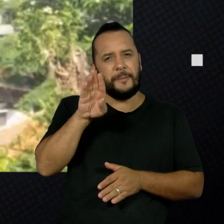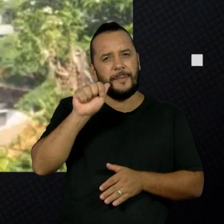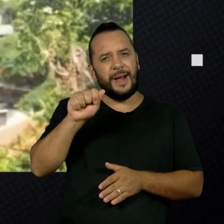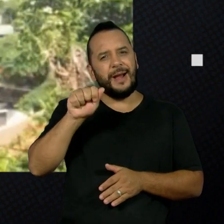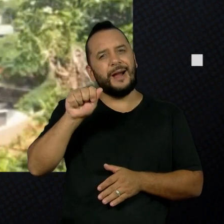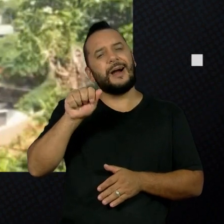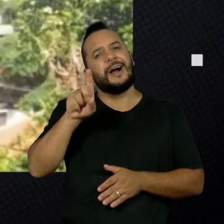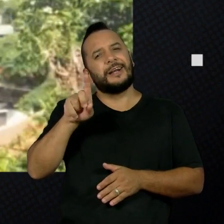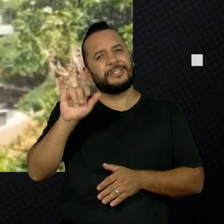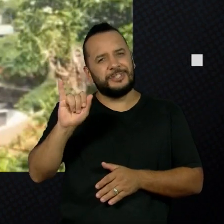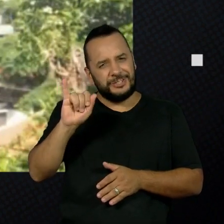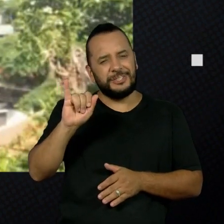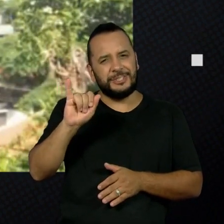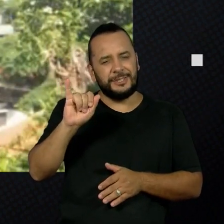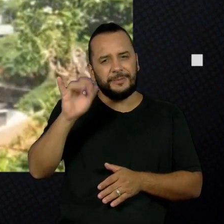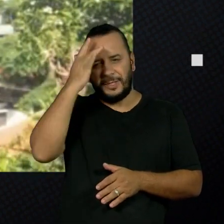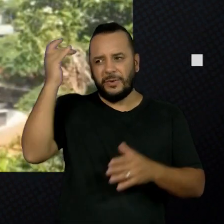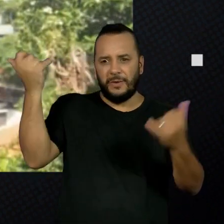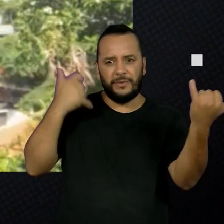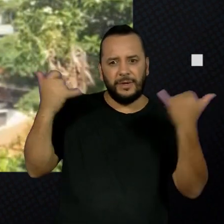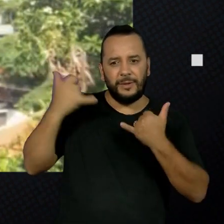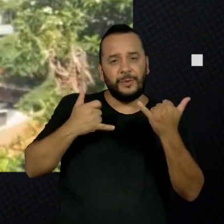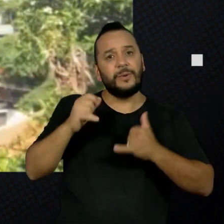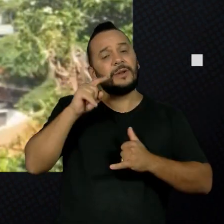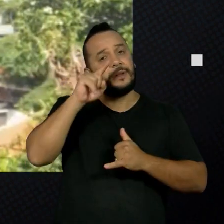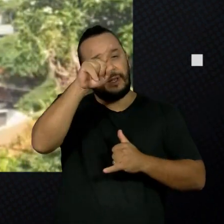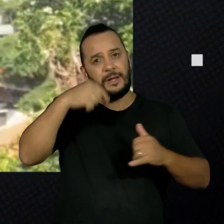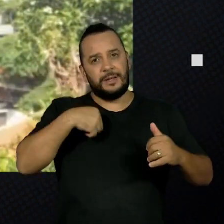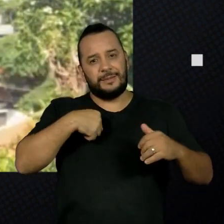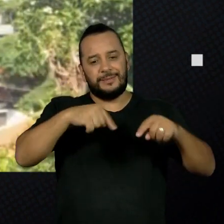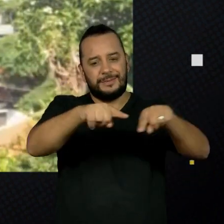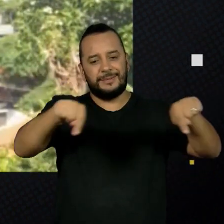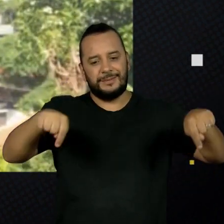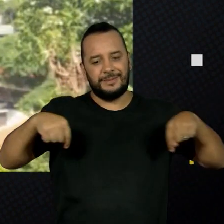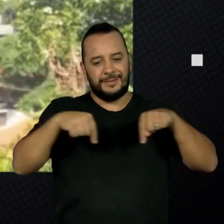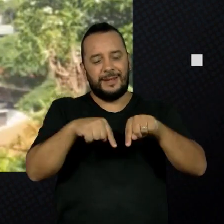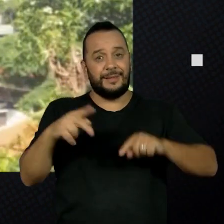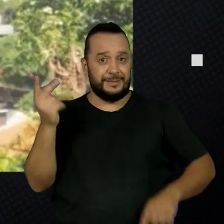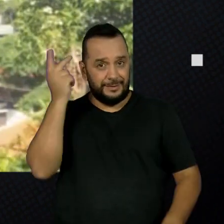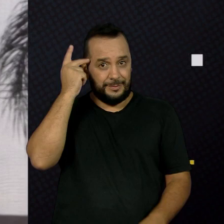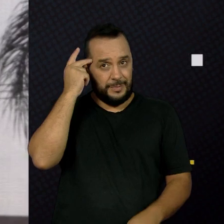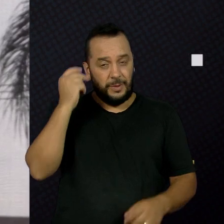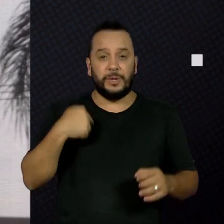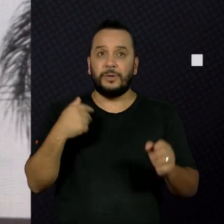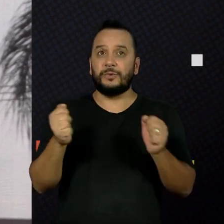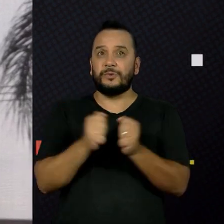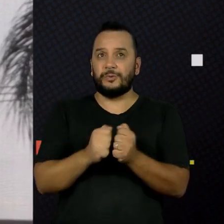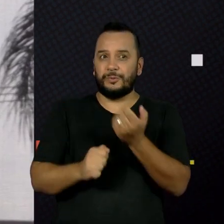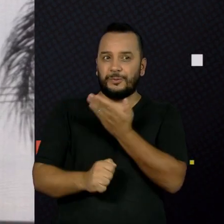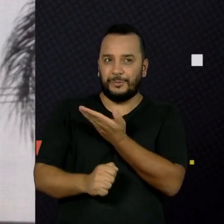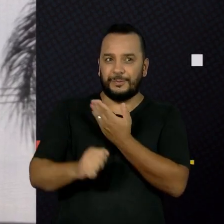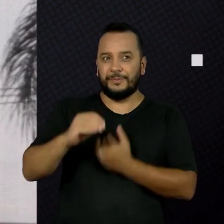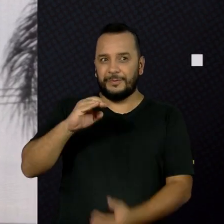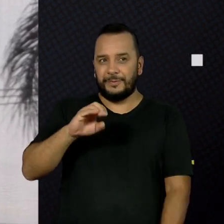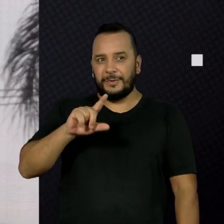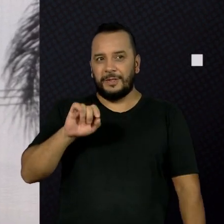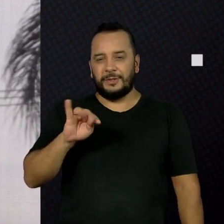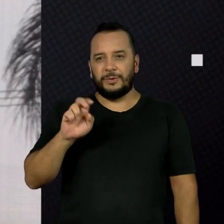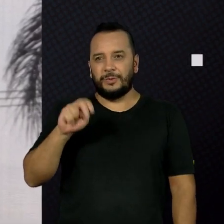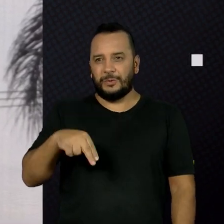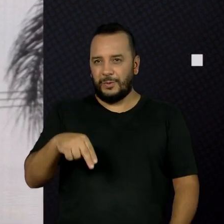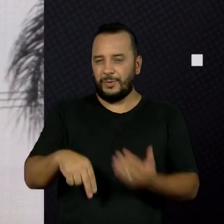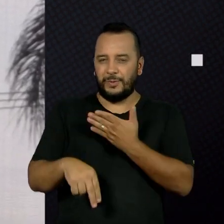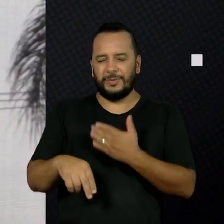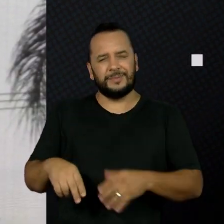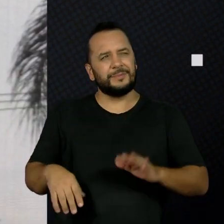estúdio na Cardeal Arco Verde. Eu estava junto com Cleston Teixeira, um amigo meu, nos